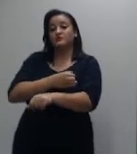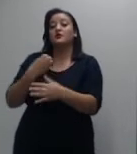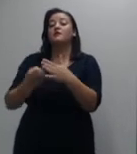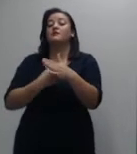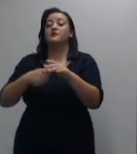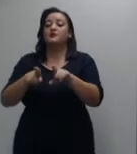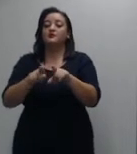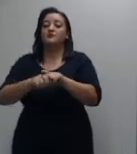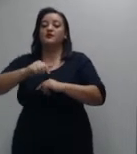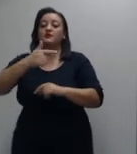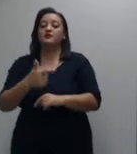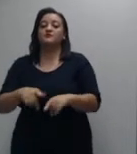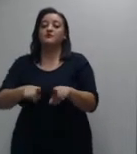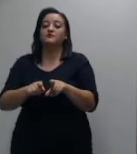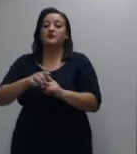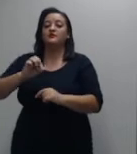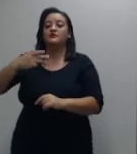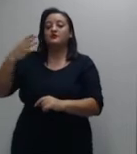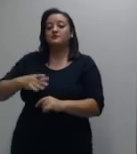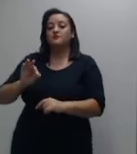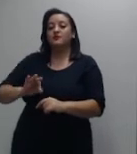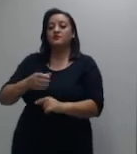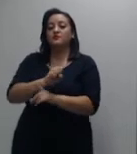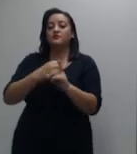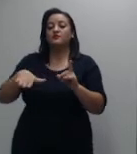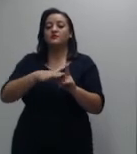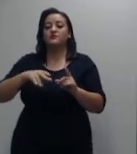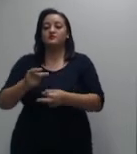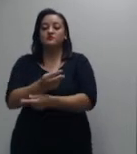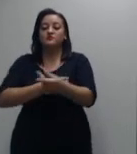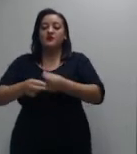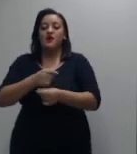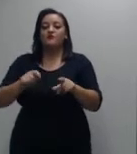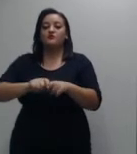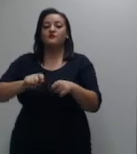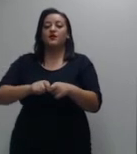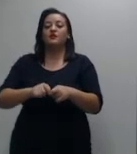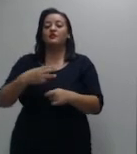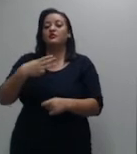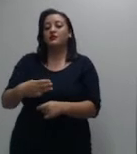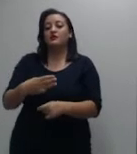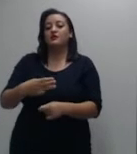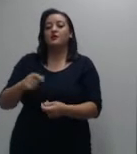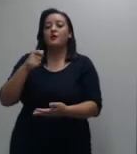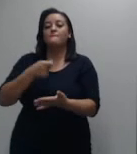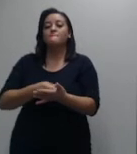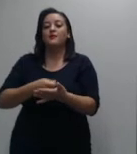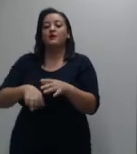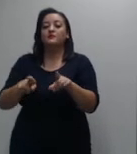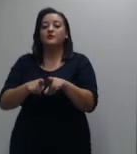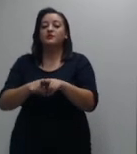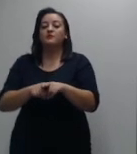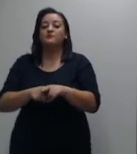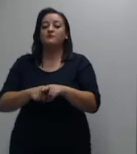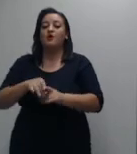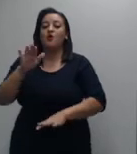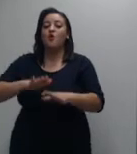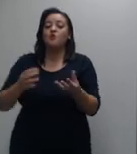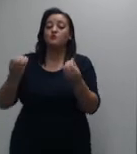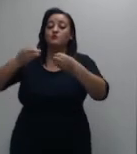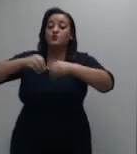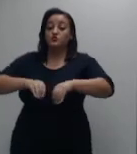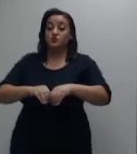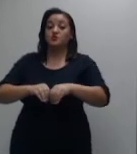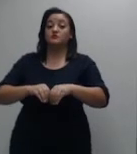Dois a três meses antes do capital social obtida pela off 3 organização por qualquer prejuízo